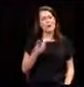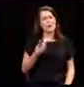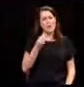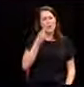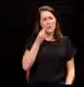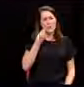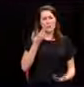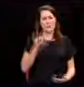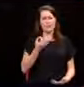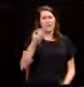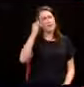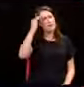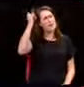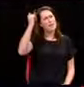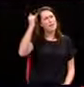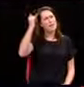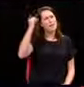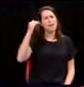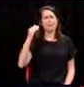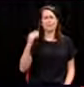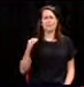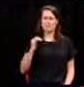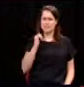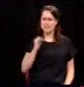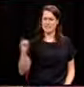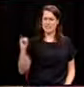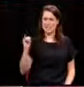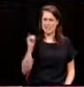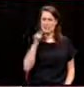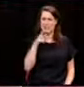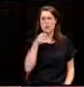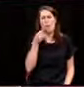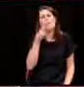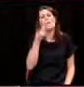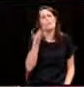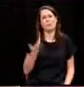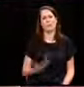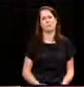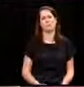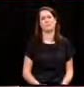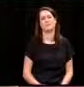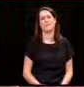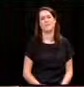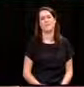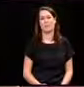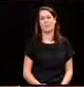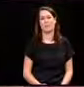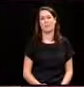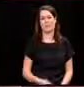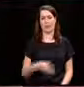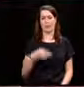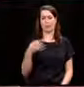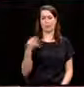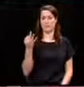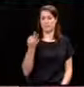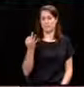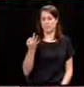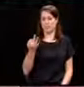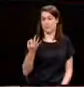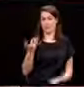Até onde é que poderá ir? Ora bem, a ideia surgiu um bocado empurrada pela situação do